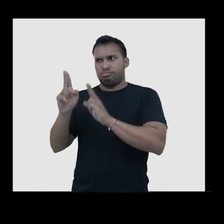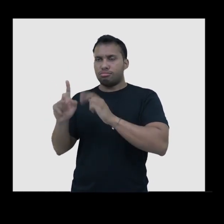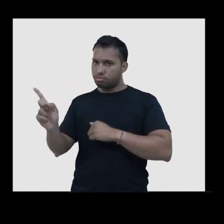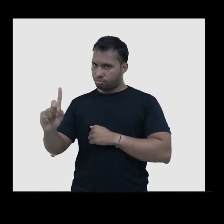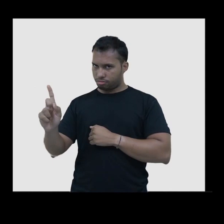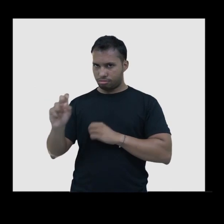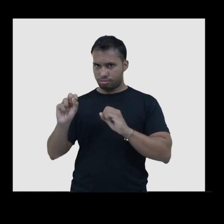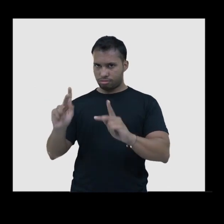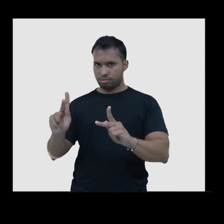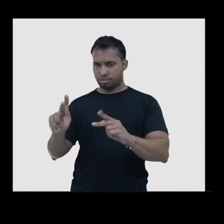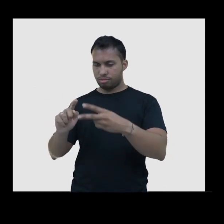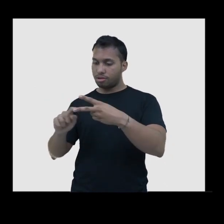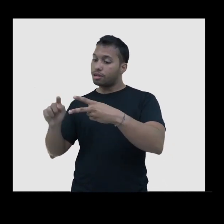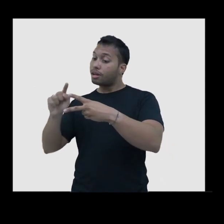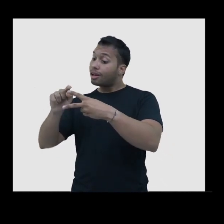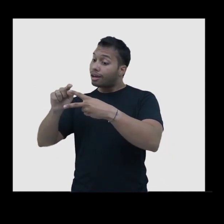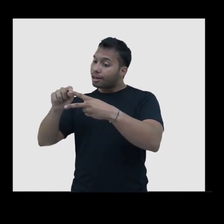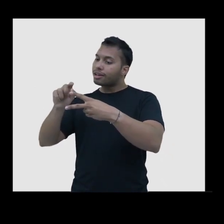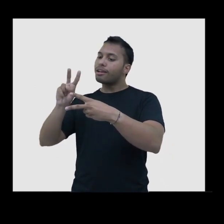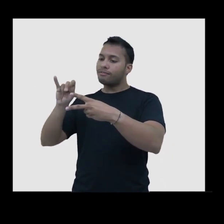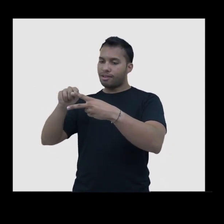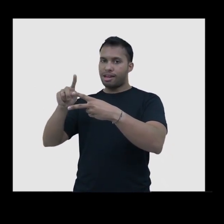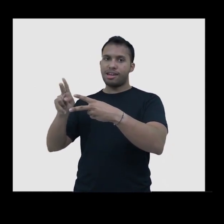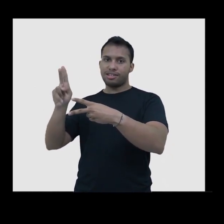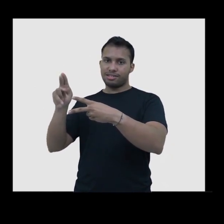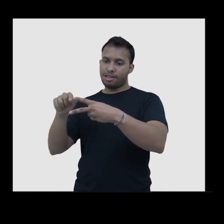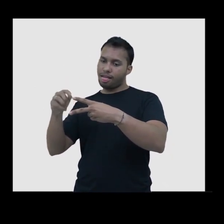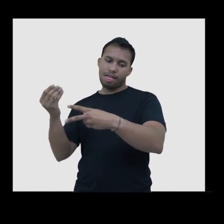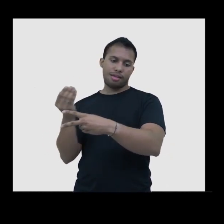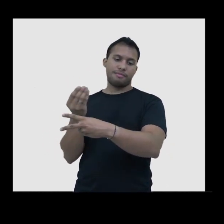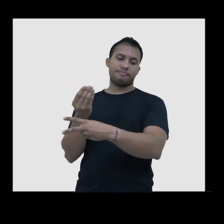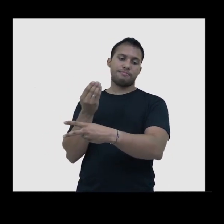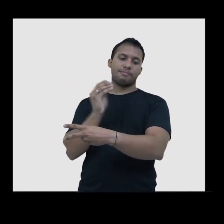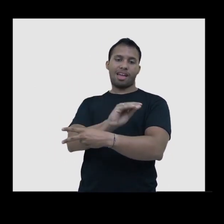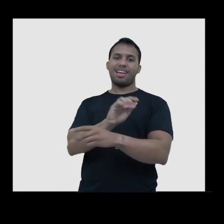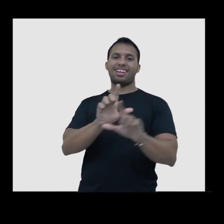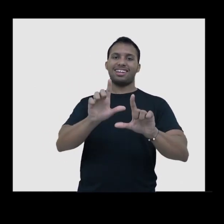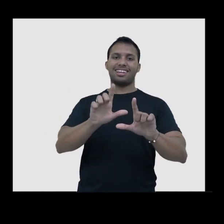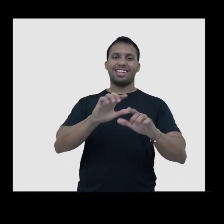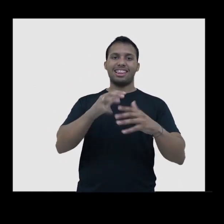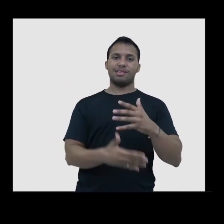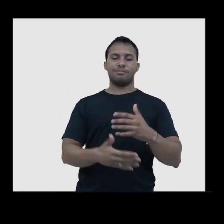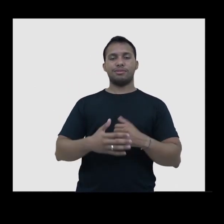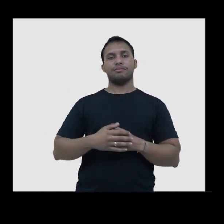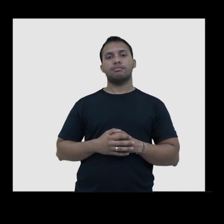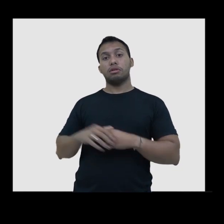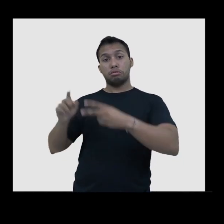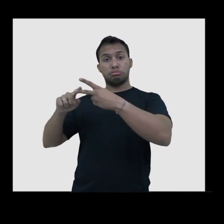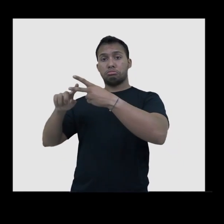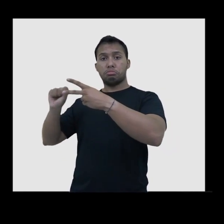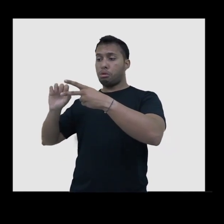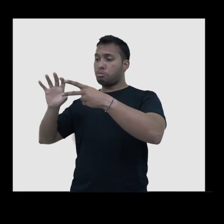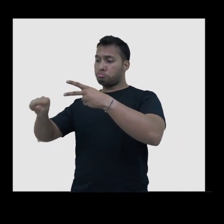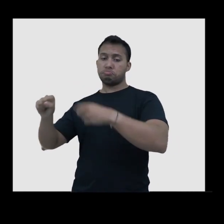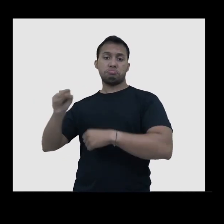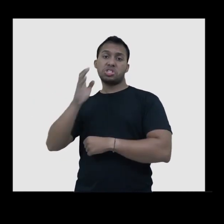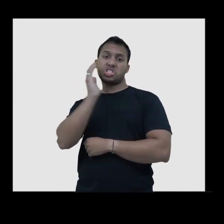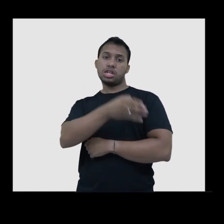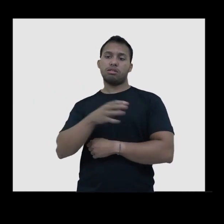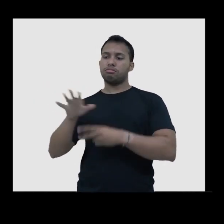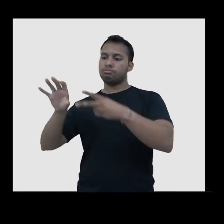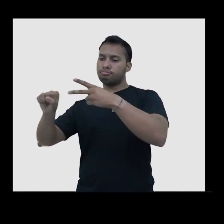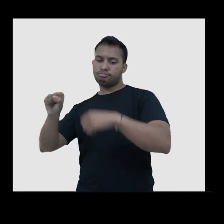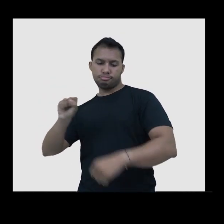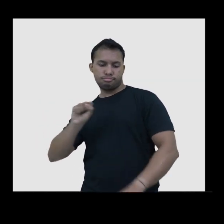Libras. Então eu posso simplesmente arrastá-lo, clicar aqui no seu símbolo, no seu ícone, e arrastá-lo direto para